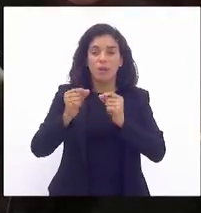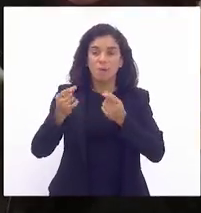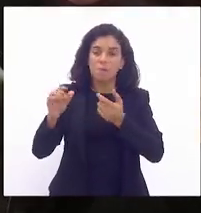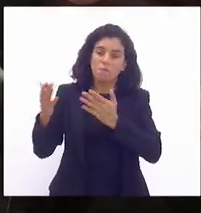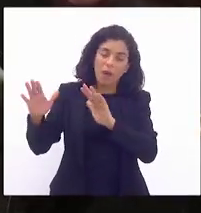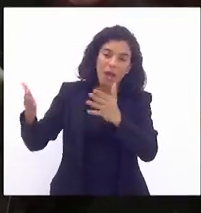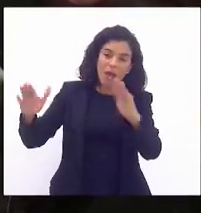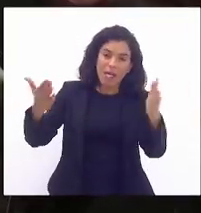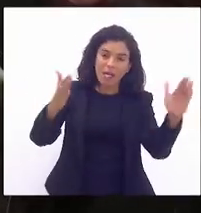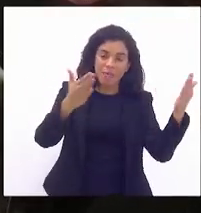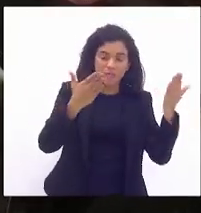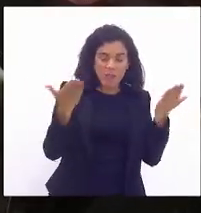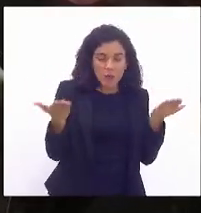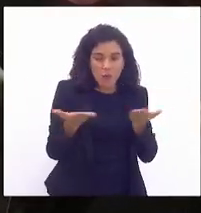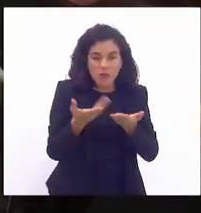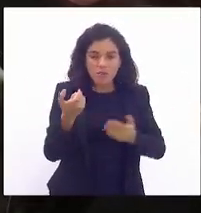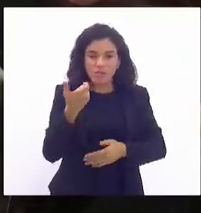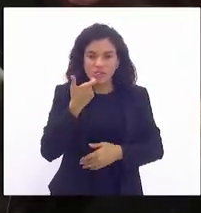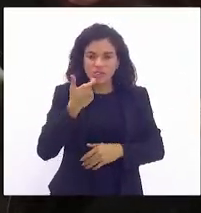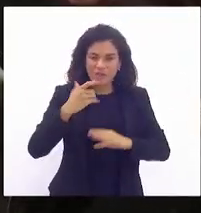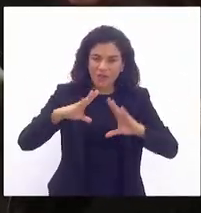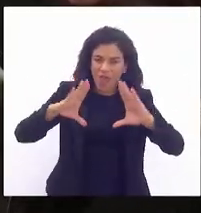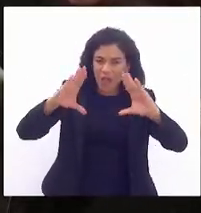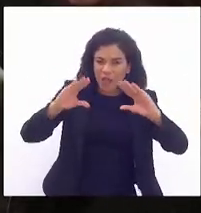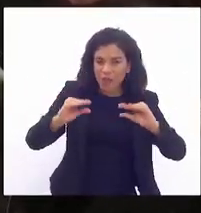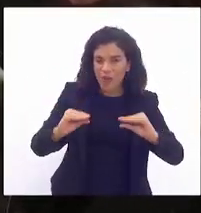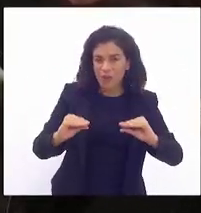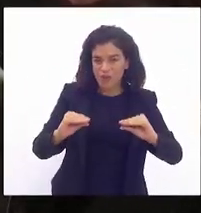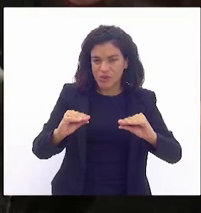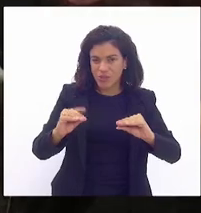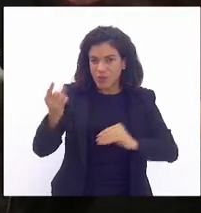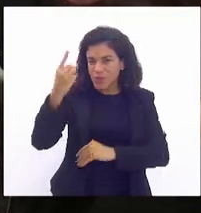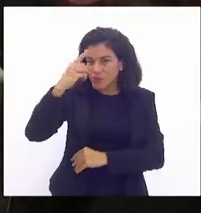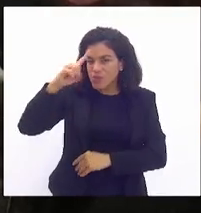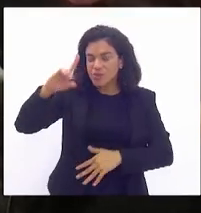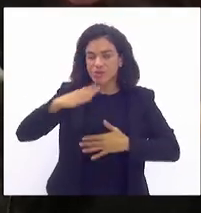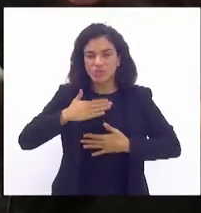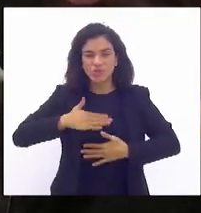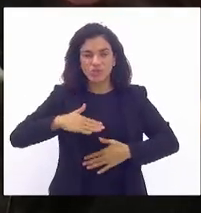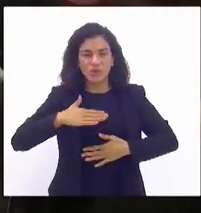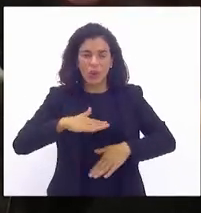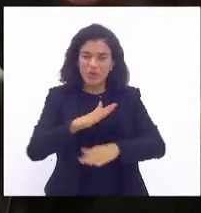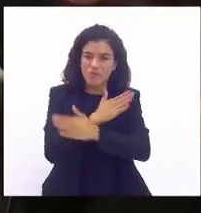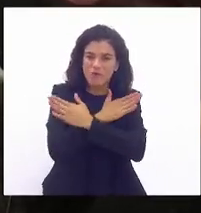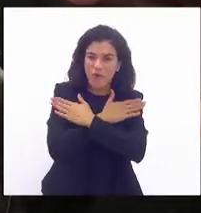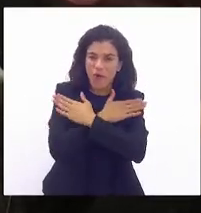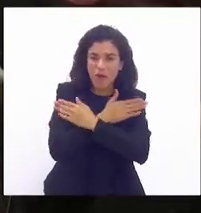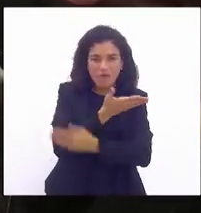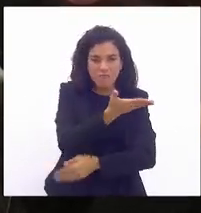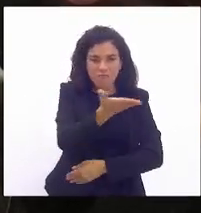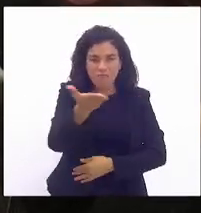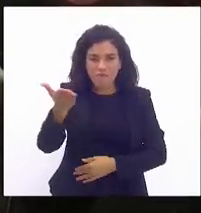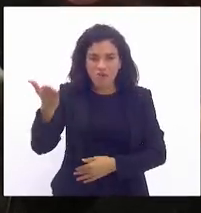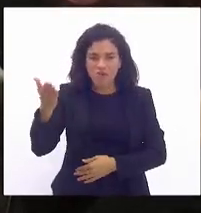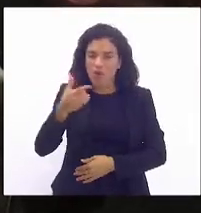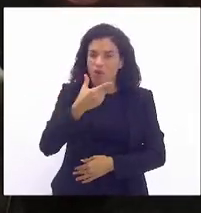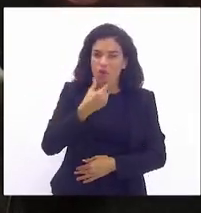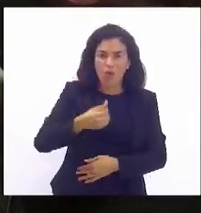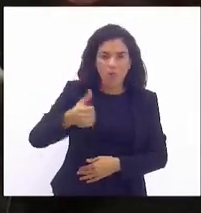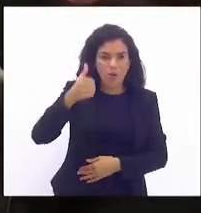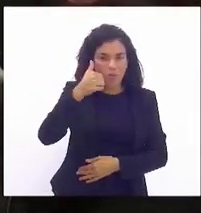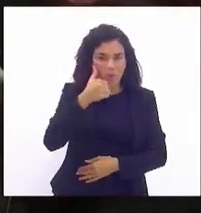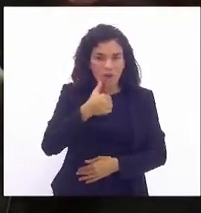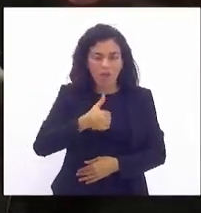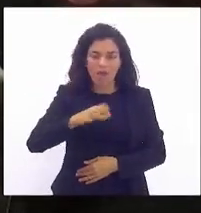nessa sexta-feira à noite, um dia de descanso, de folga, vocês, homens e mulheres, porque amam